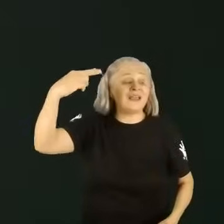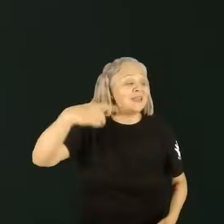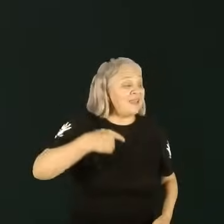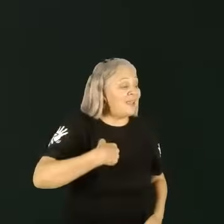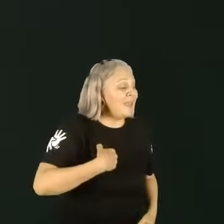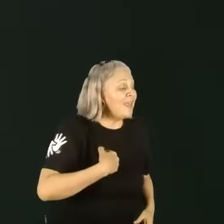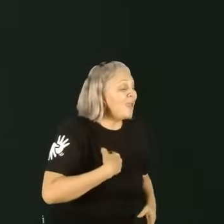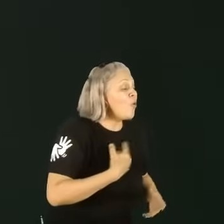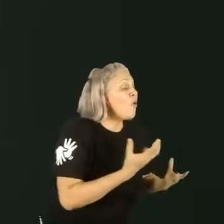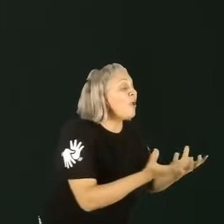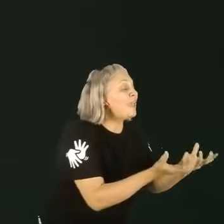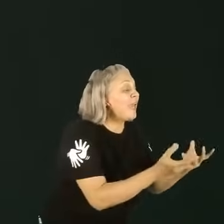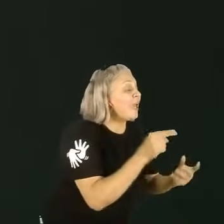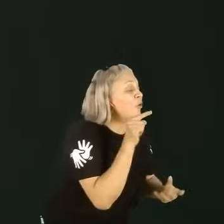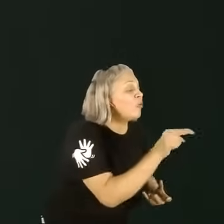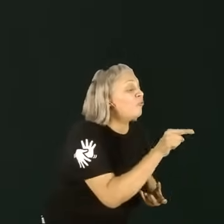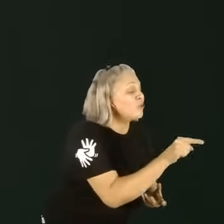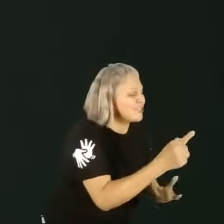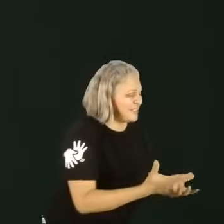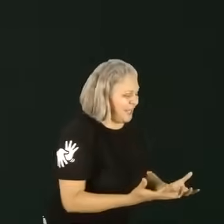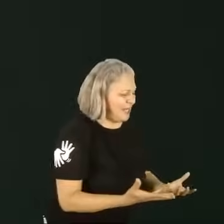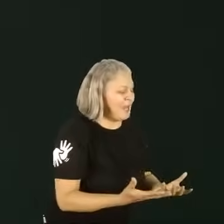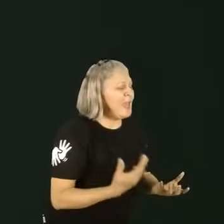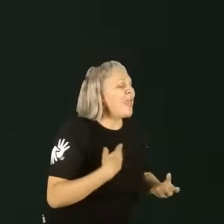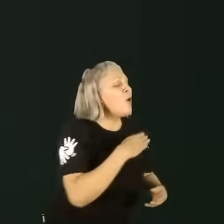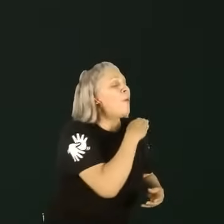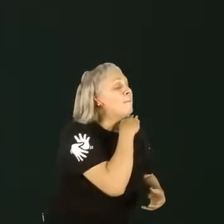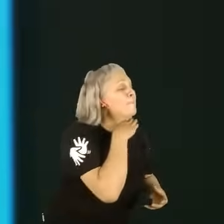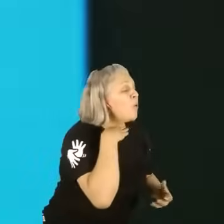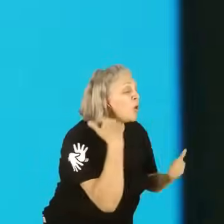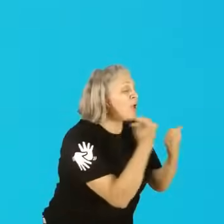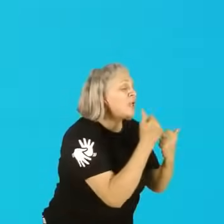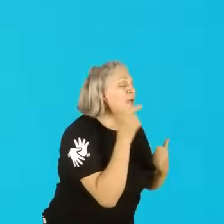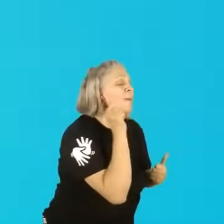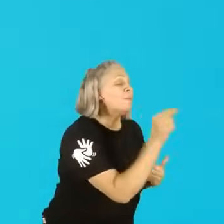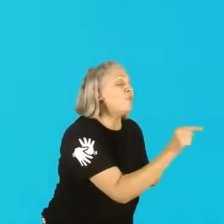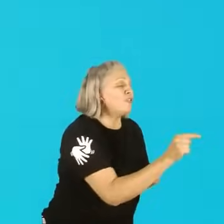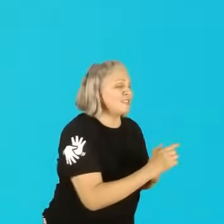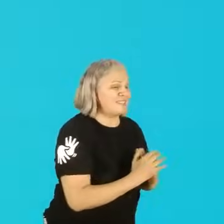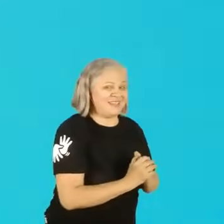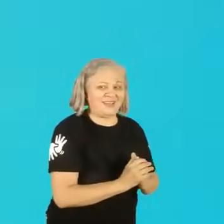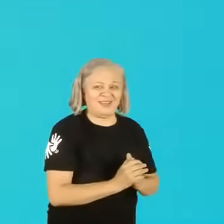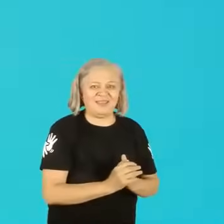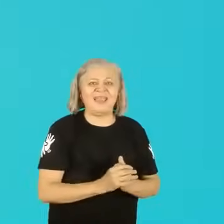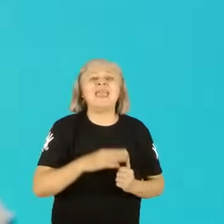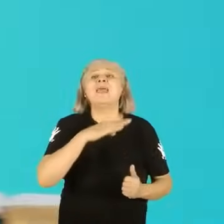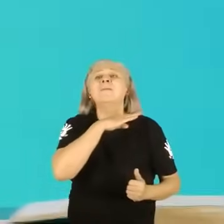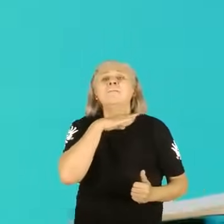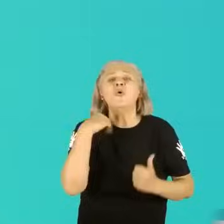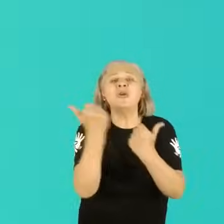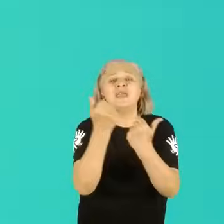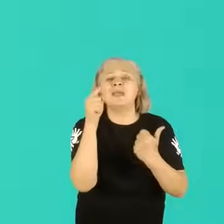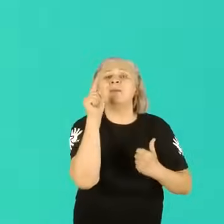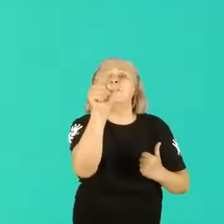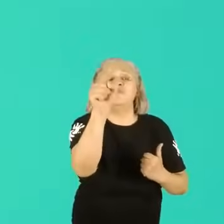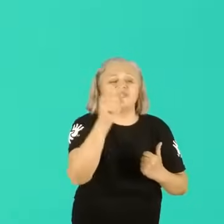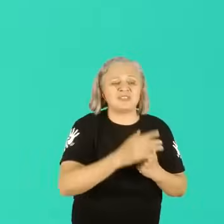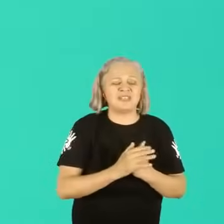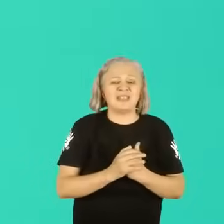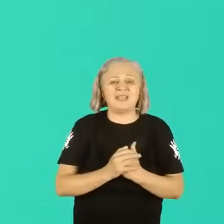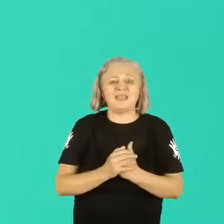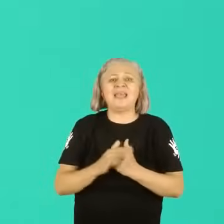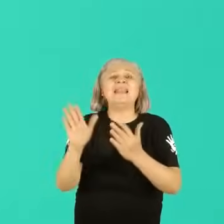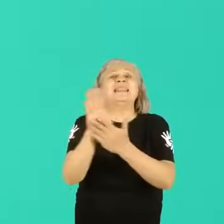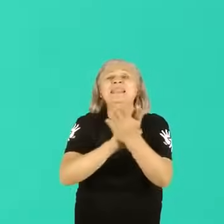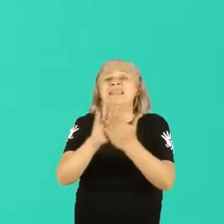você. Eu morri por você. Os amigos podem ter te deixado. Ninguém pode dizer para você: você não vale nada. Não há nada que você tenha